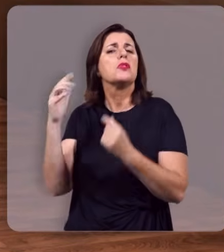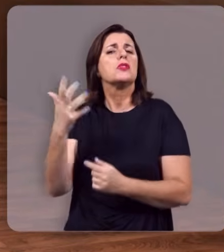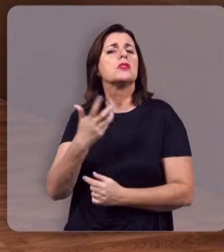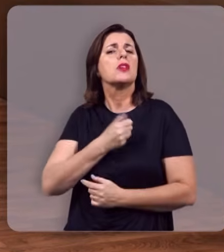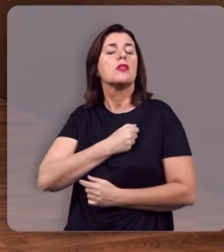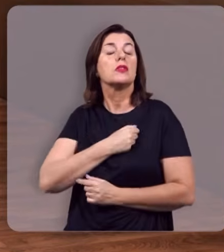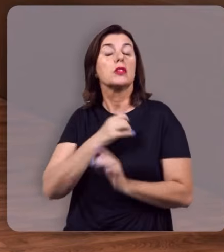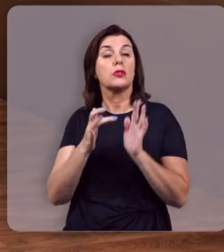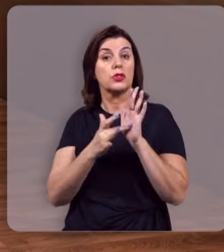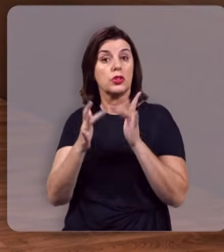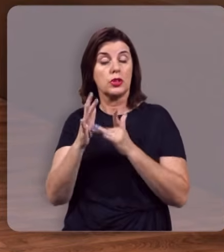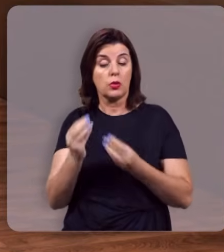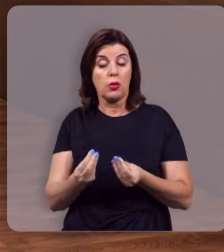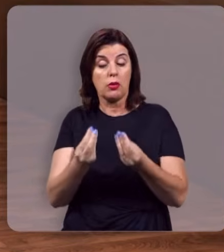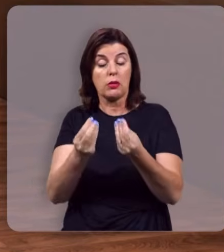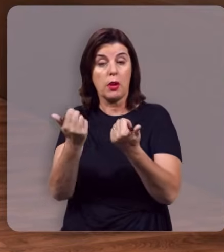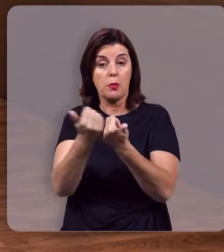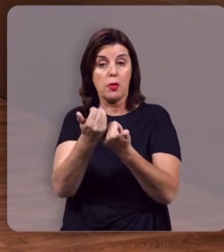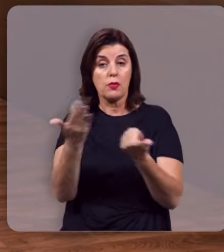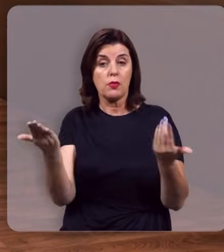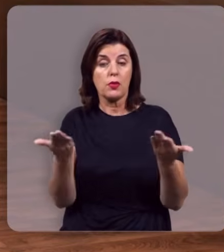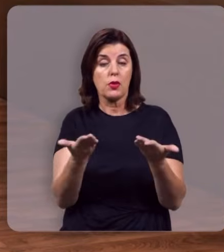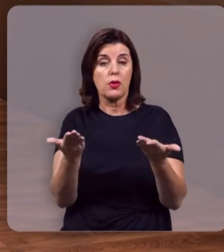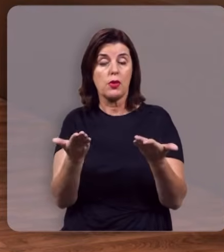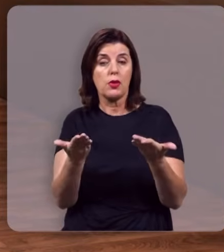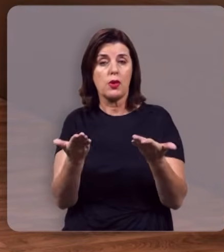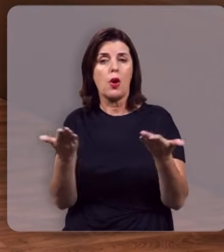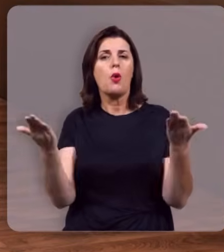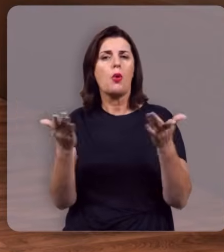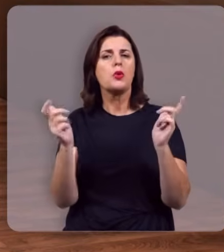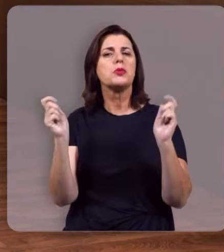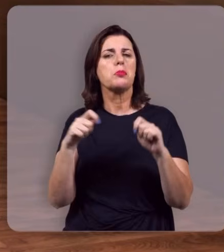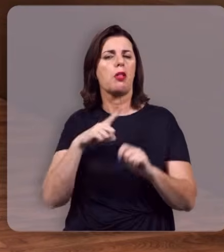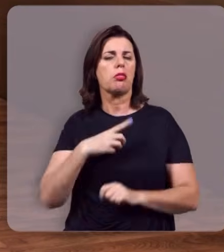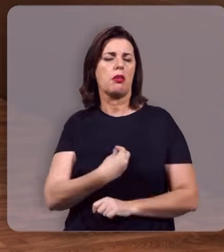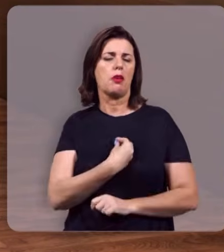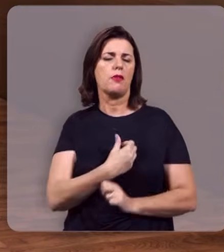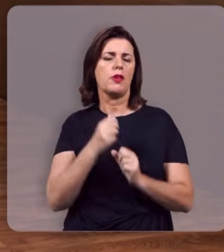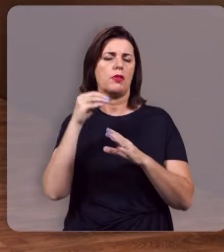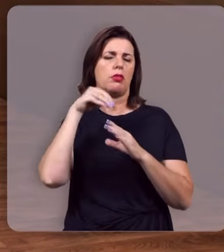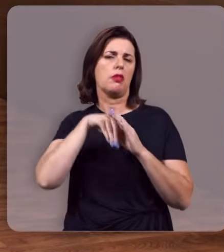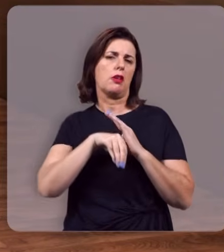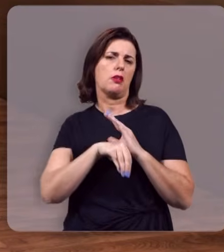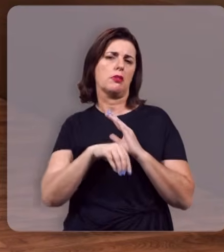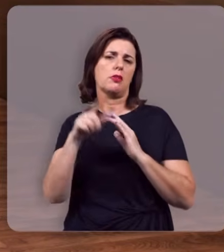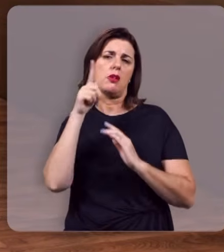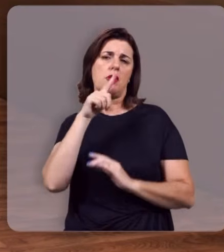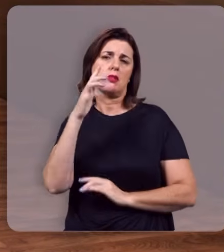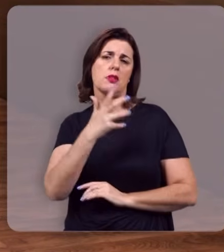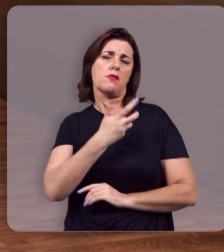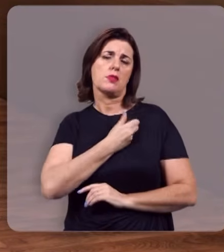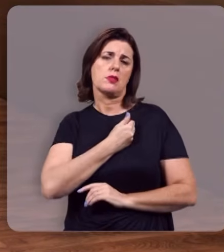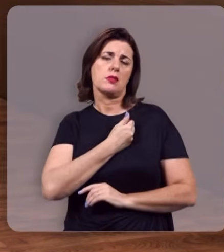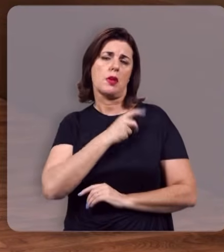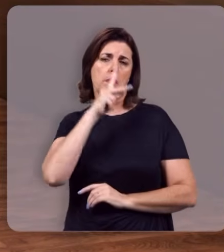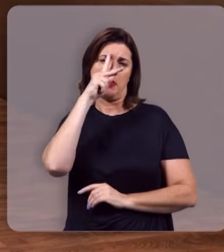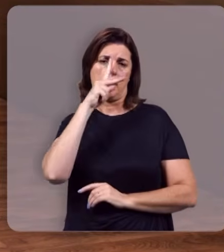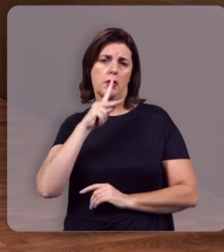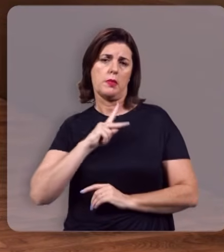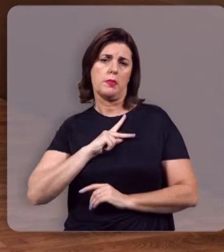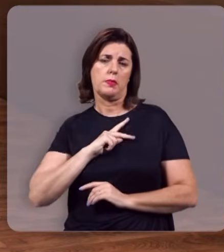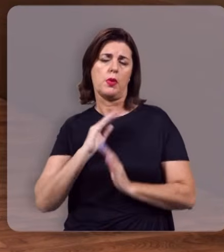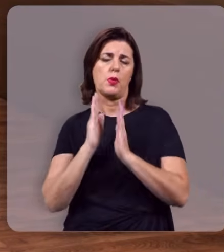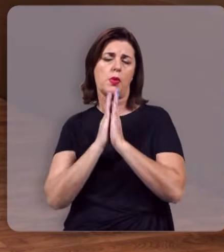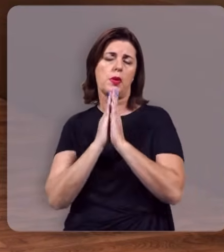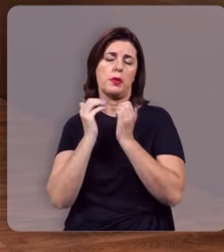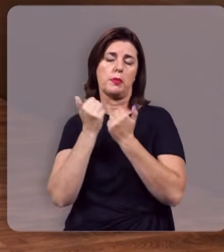Aquele que deu a sua vida por você, hoje pode habitar no seu coração e ser o seu Salvador pessoal.